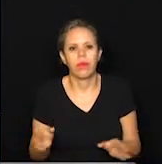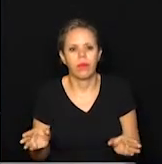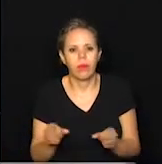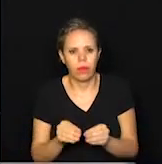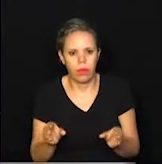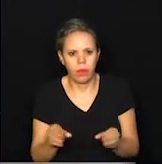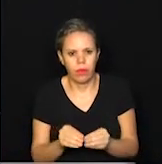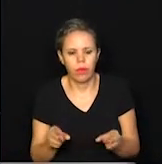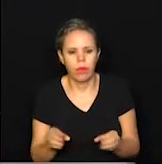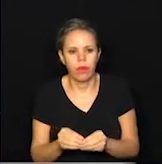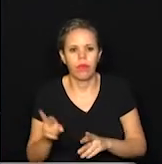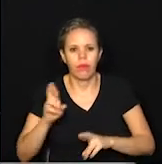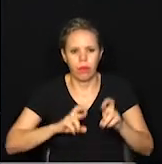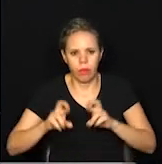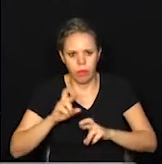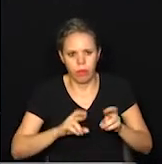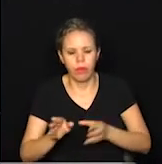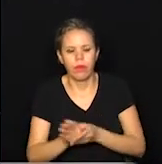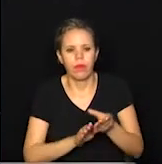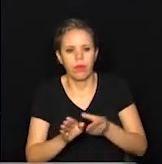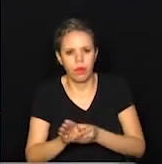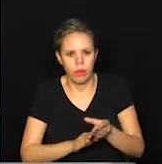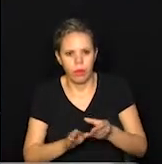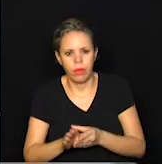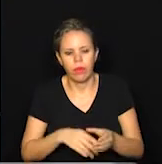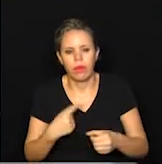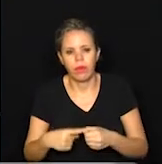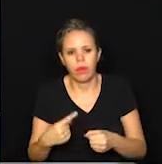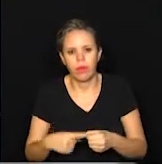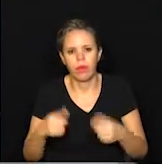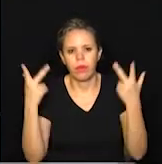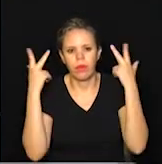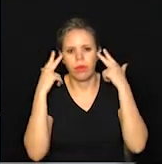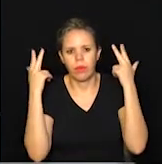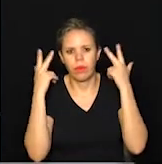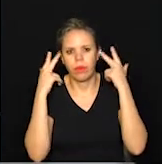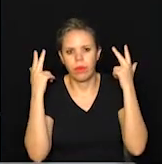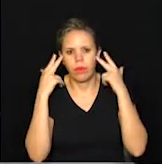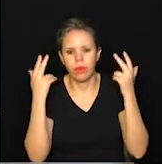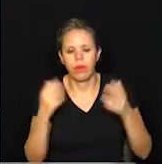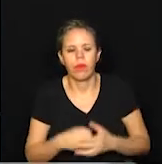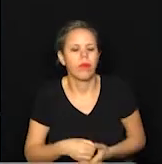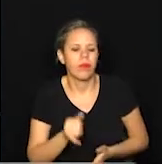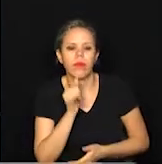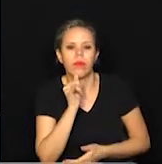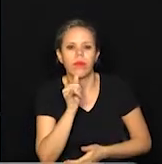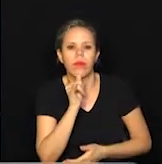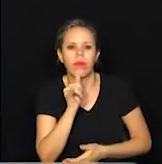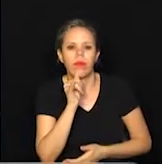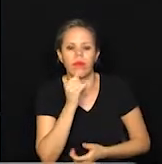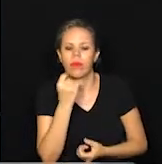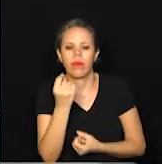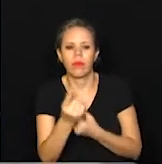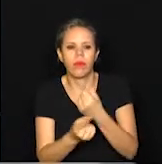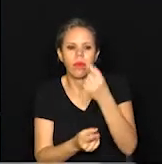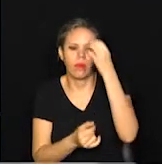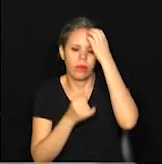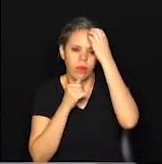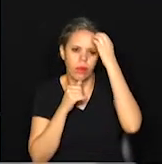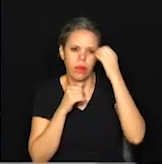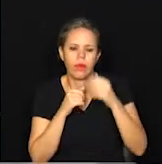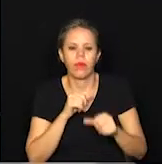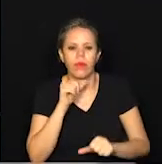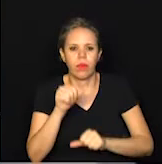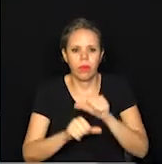uma prévia análise do Conselho Municipal. Isso é muito comum, por exemplo, nos casos de mudança em